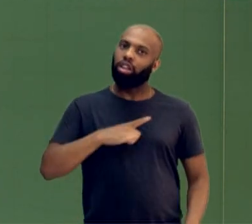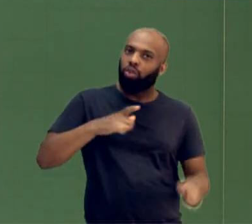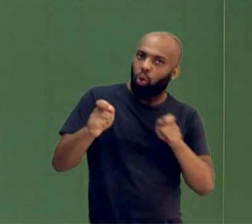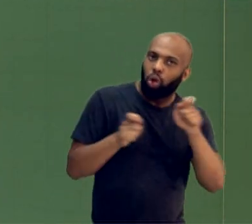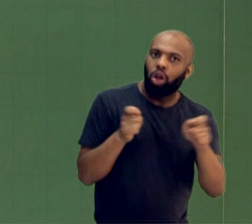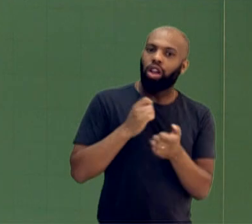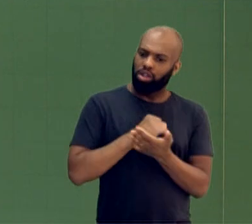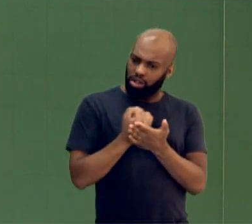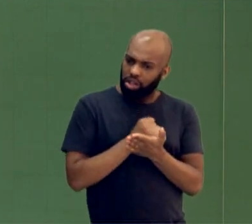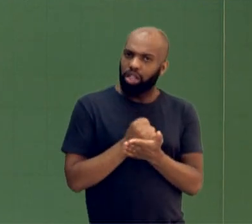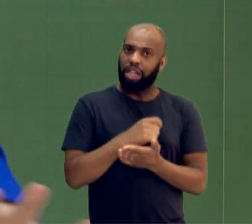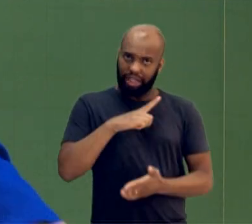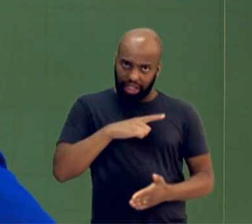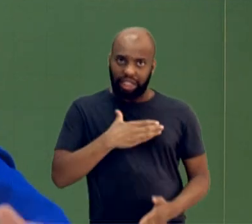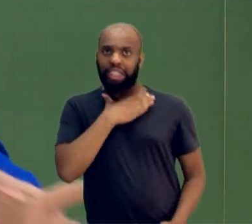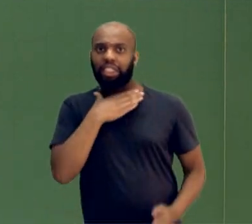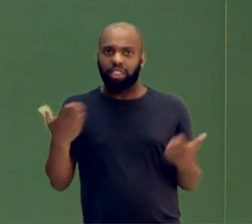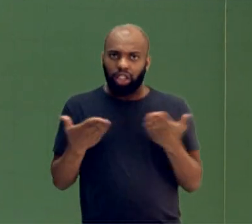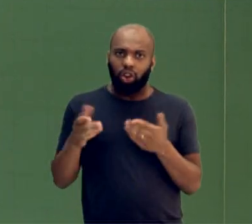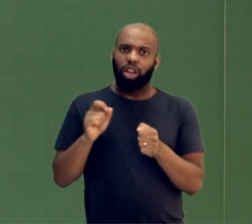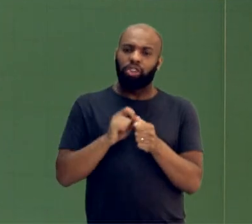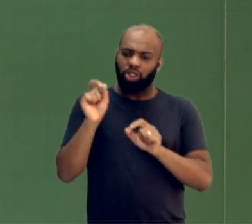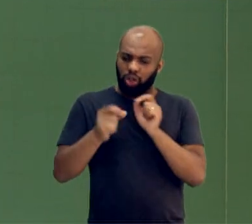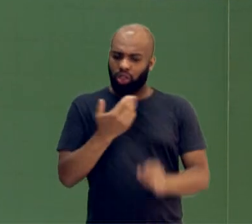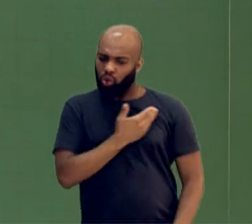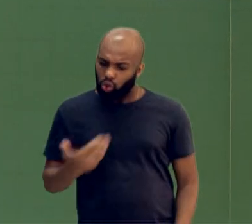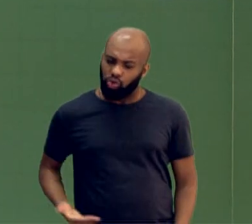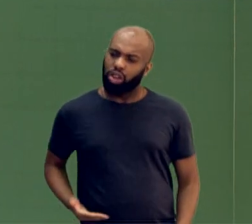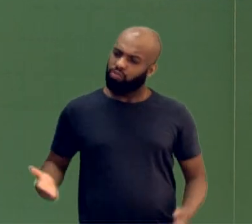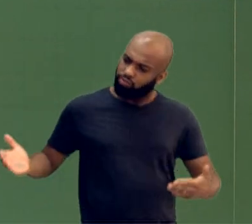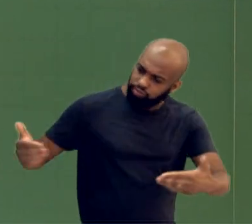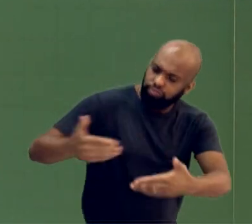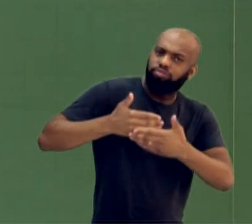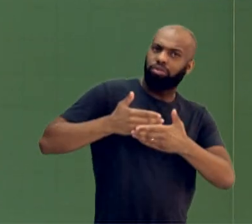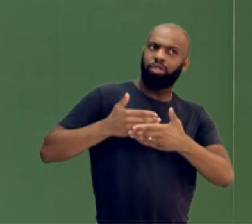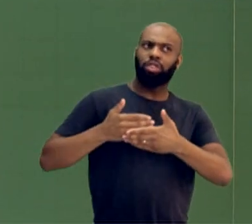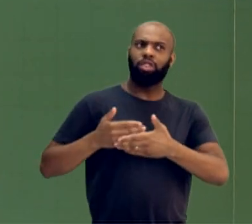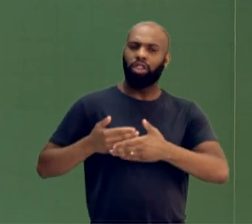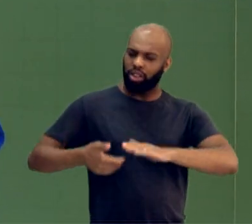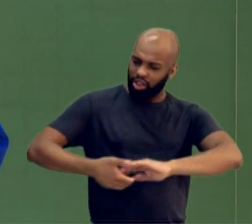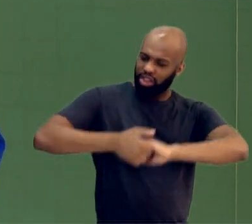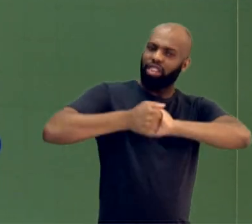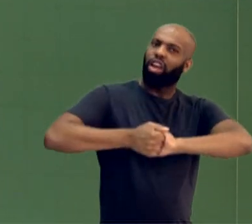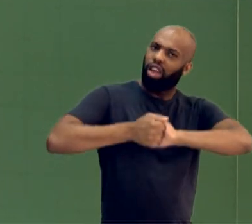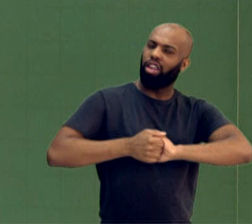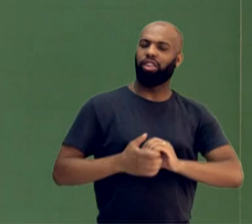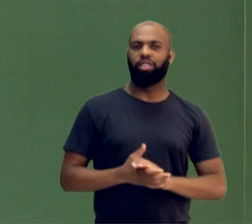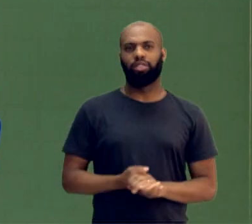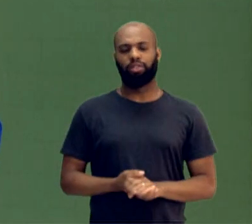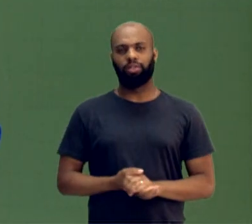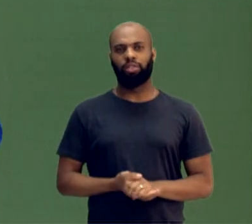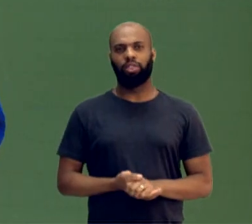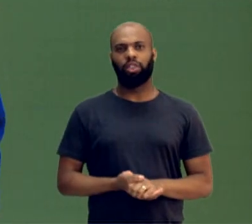gerenciar crises. Vamos fazer com o Estado acolhedor. Aquela mão que apareceu, Estado mão amiga. Né?